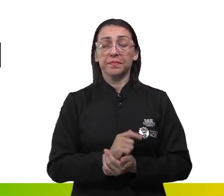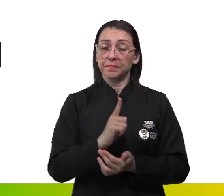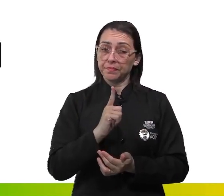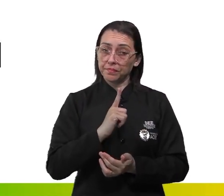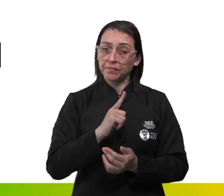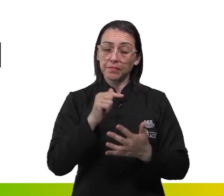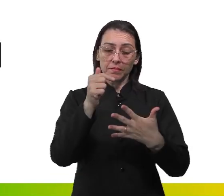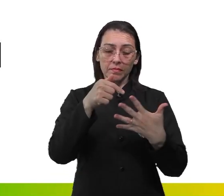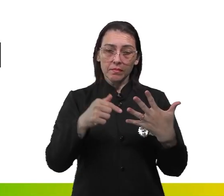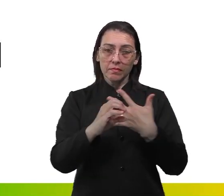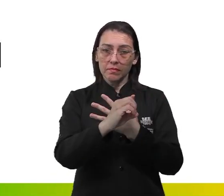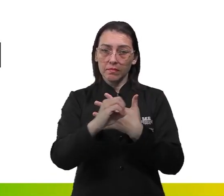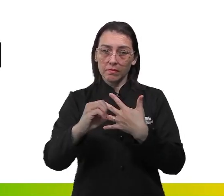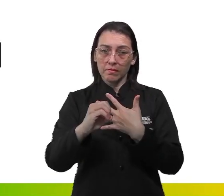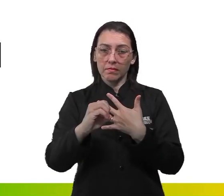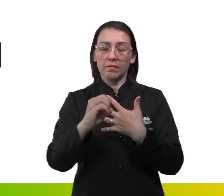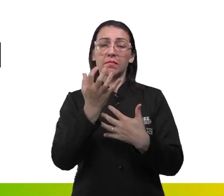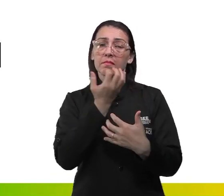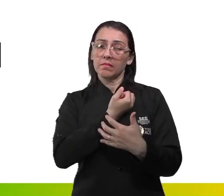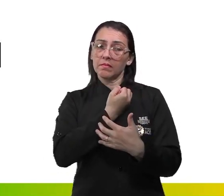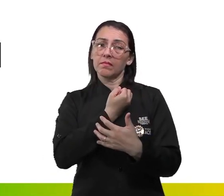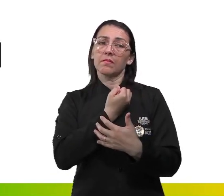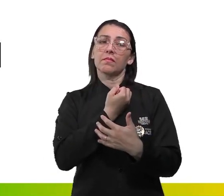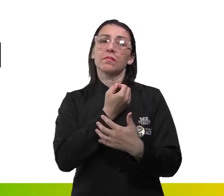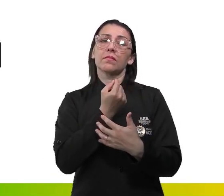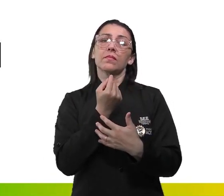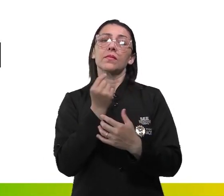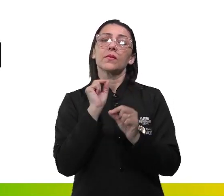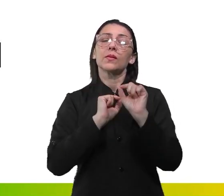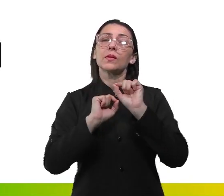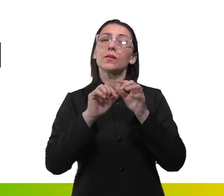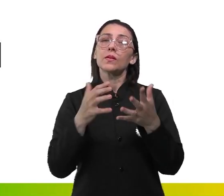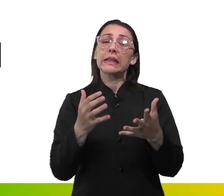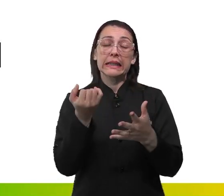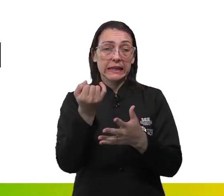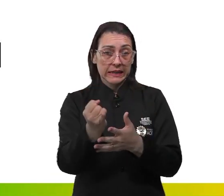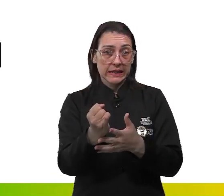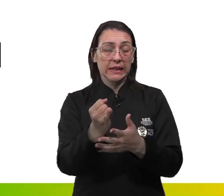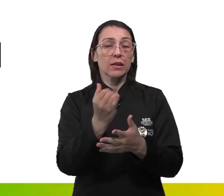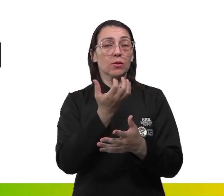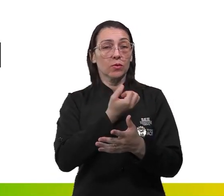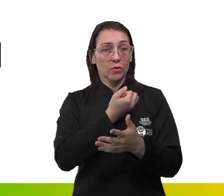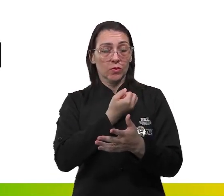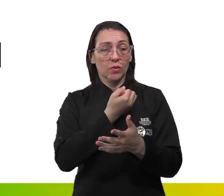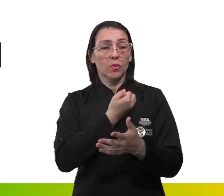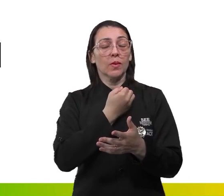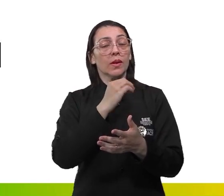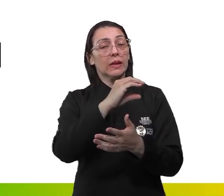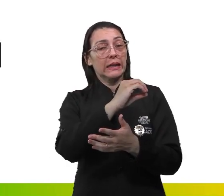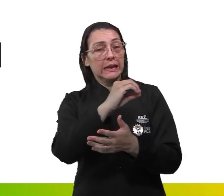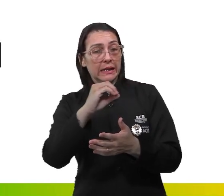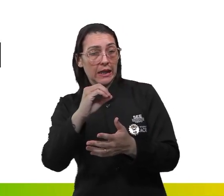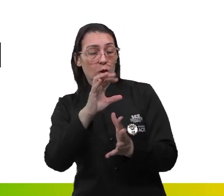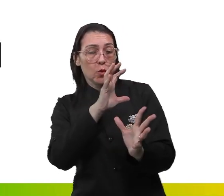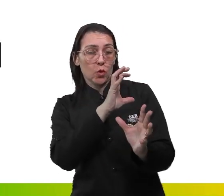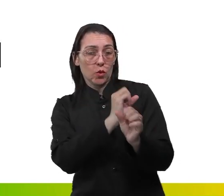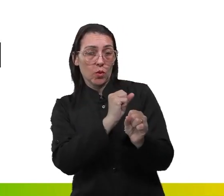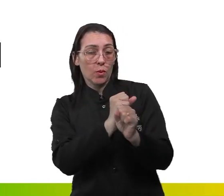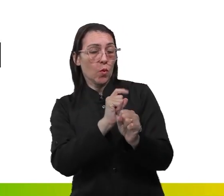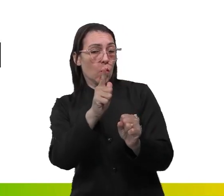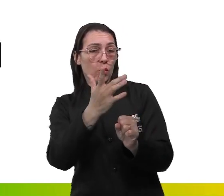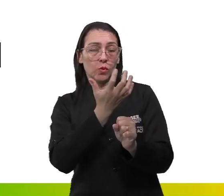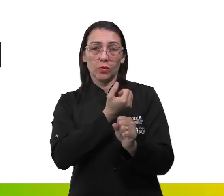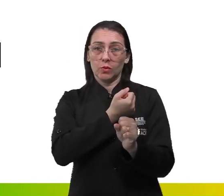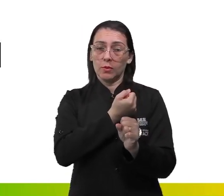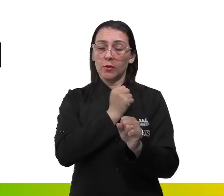Existe um elemento neutro. O que significa isso? Se você pega esse número que é o chamado elemento neutro e soma com qualquer outro